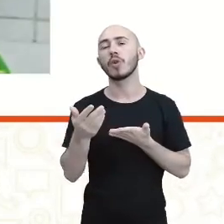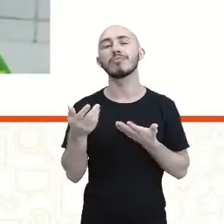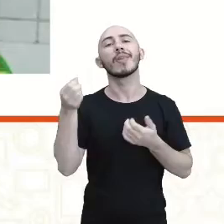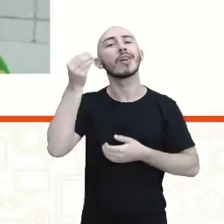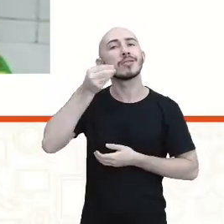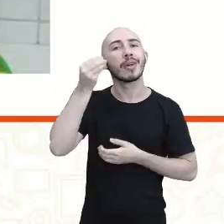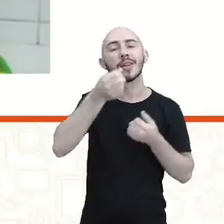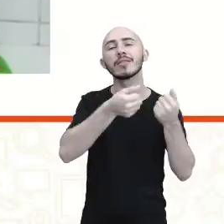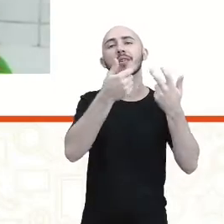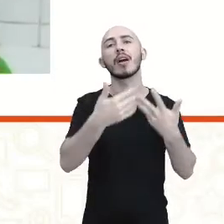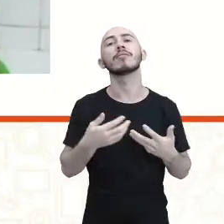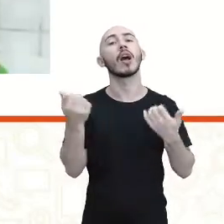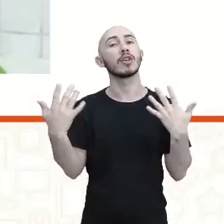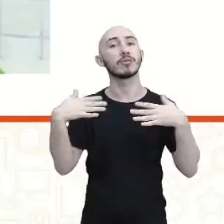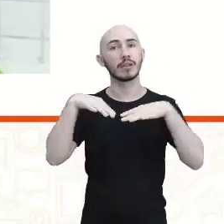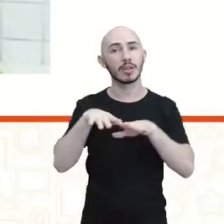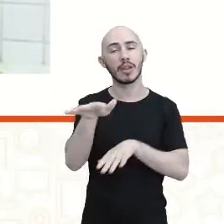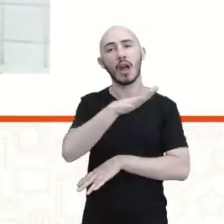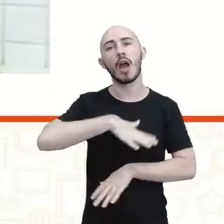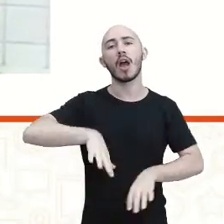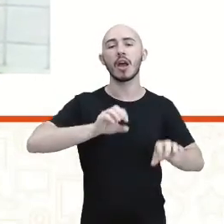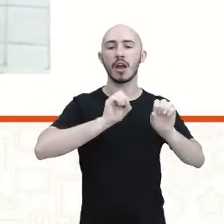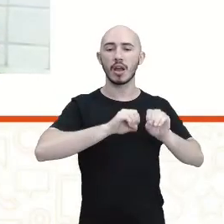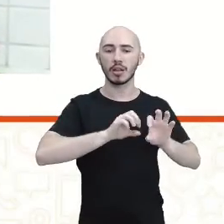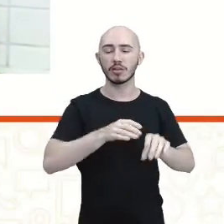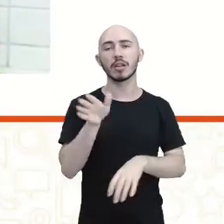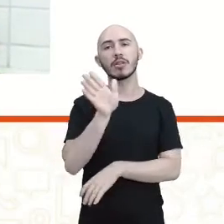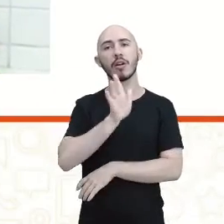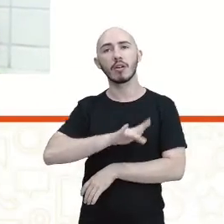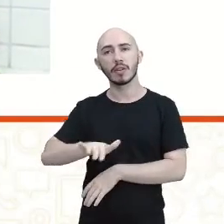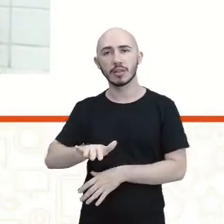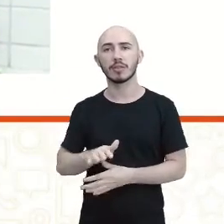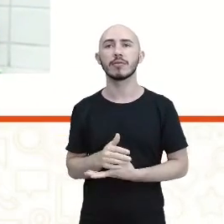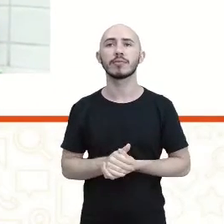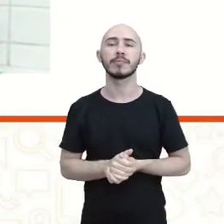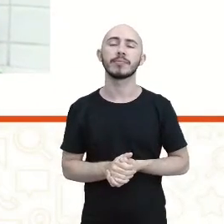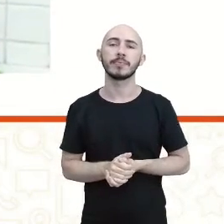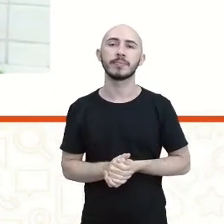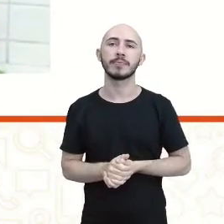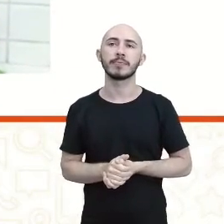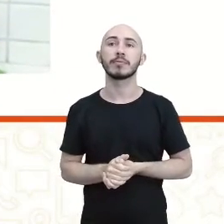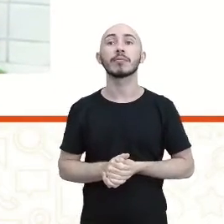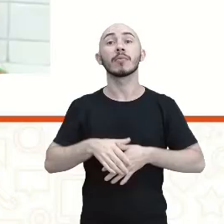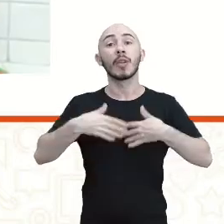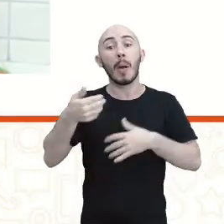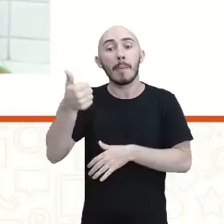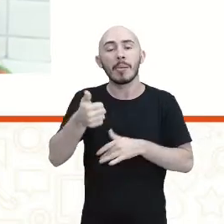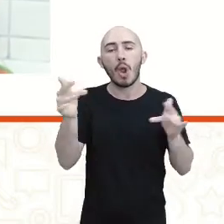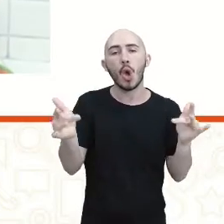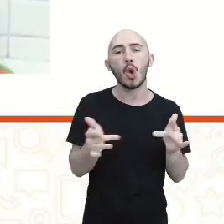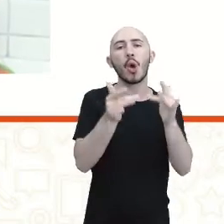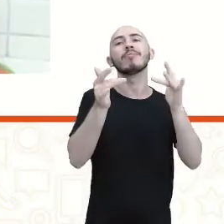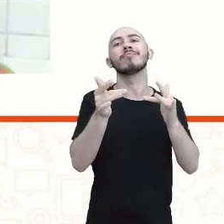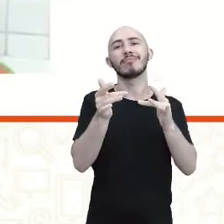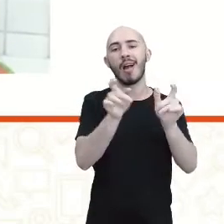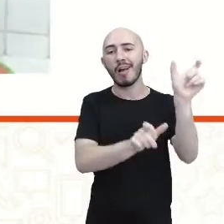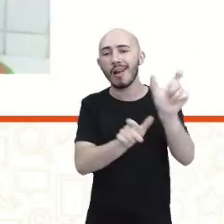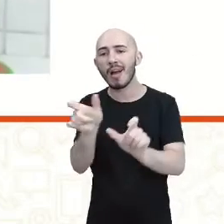a inclusão na educação infantil. A educação infantil é o primeiro contato das